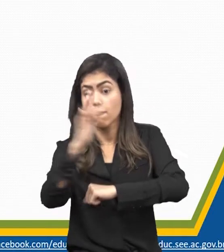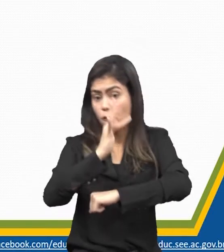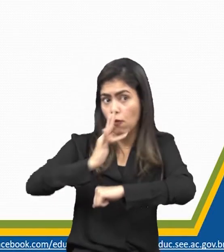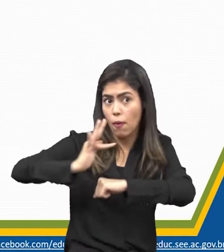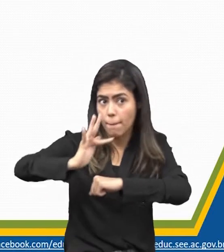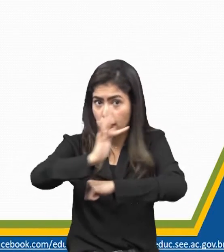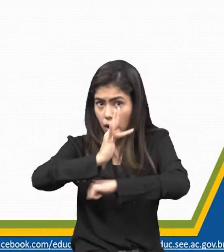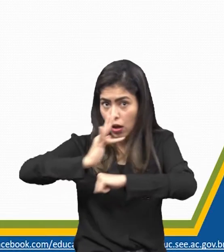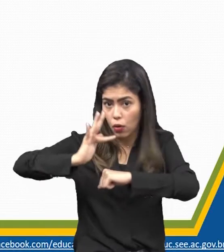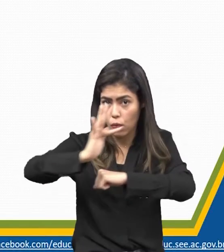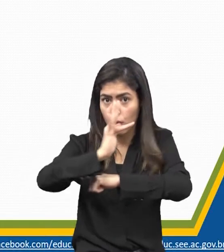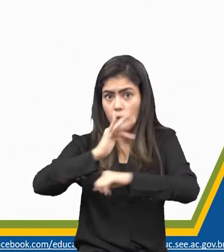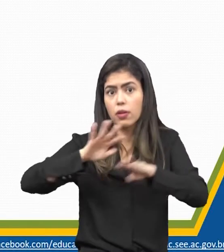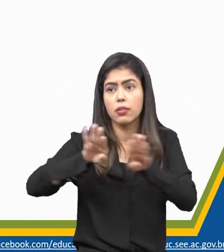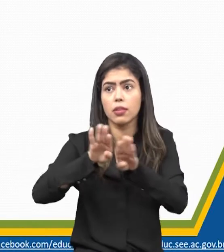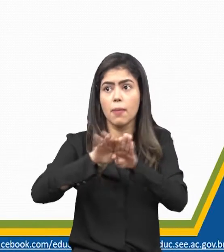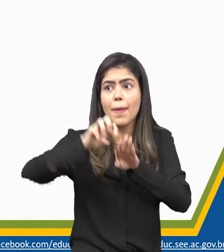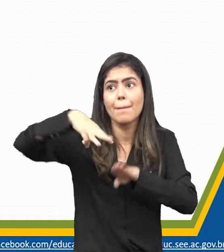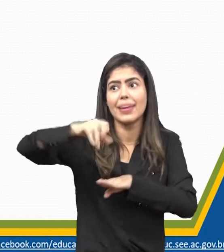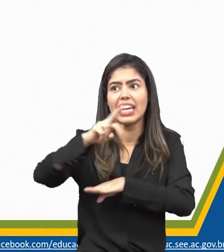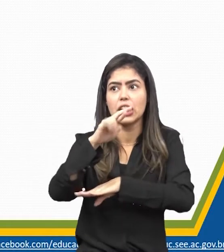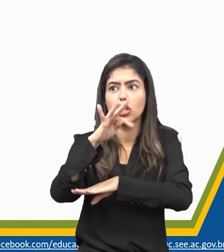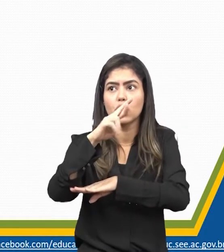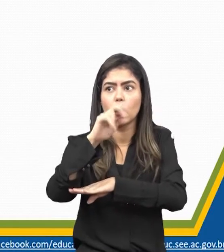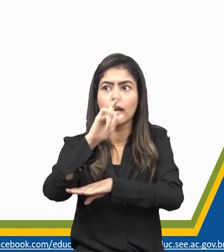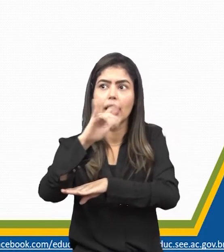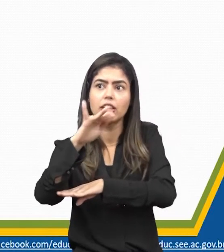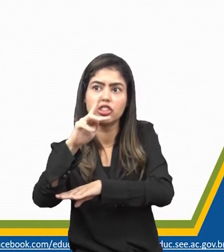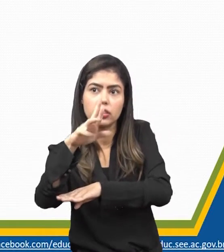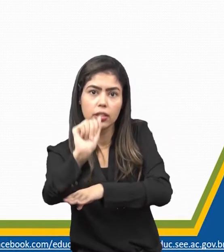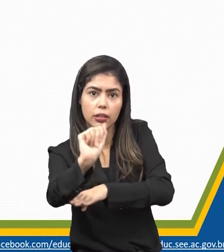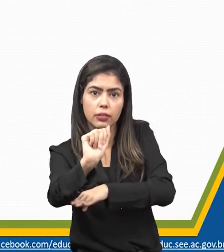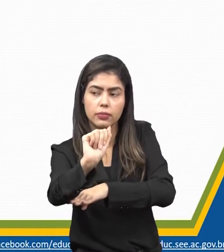é formal, né, e meritocrática, tá?